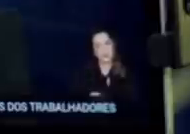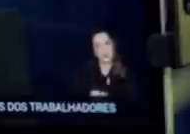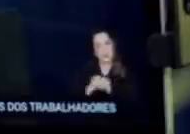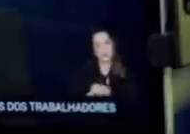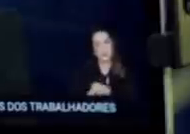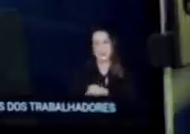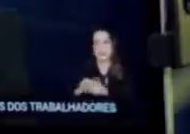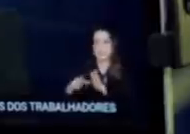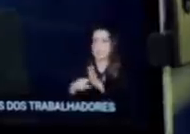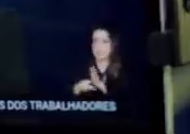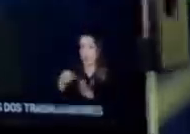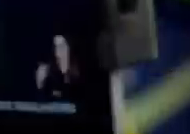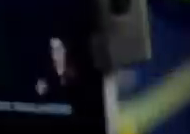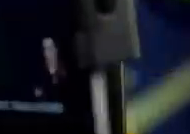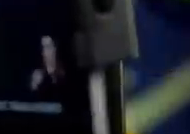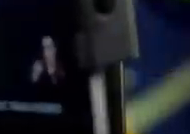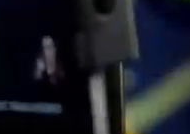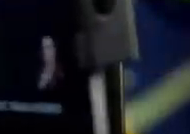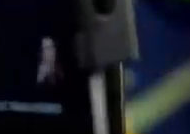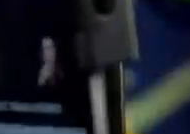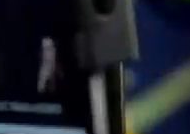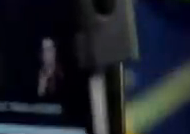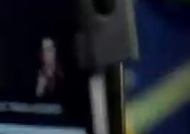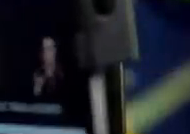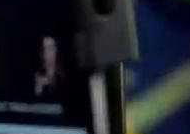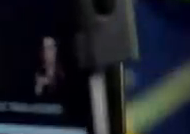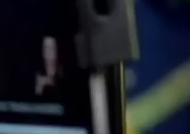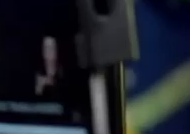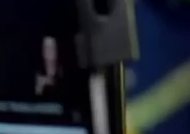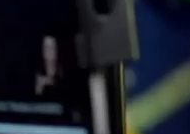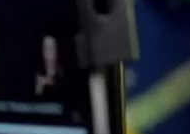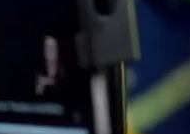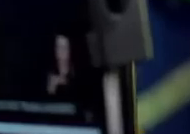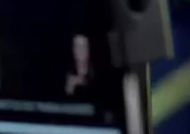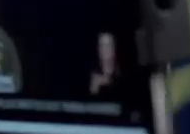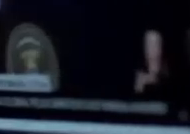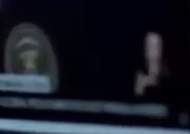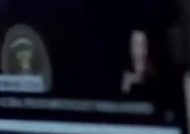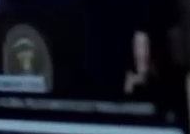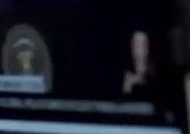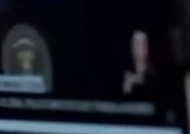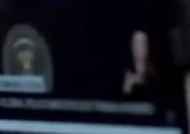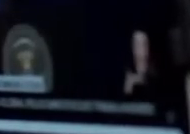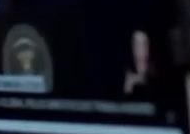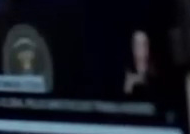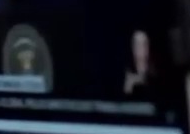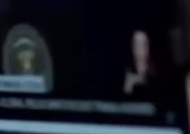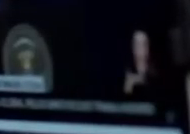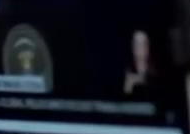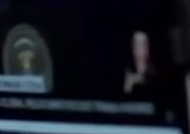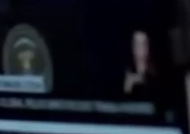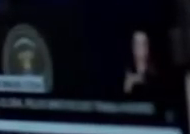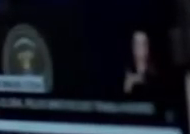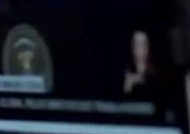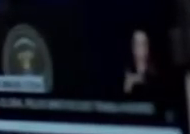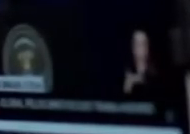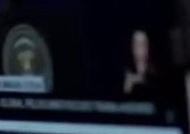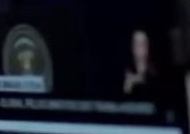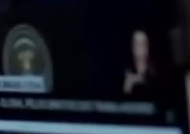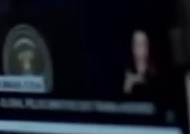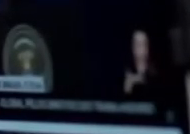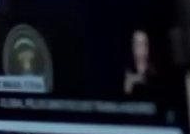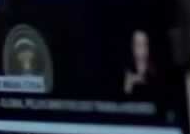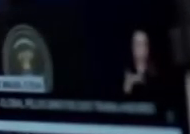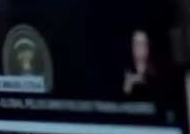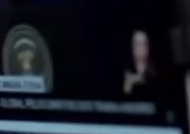americanos com quem sempre mantivemos. Aqui a gente tem que parar e entender uma coisa, pessoal. Essa questão de sindicato,